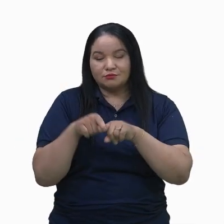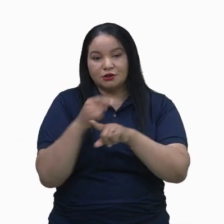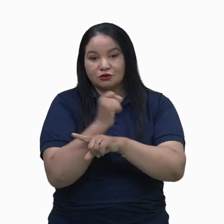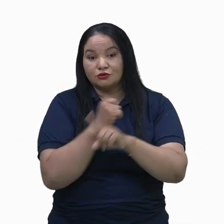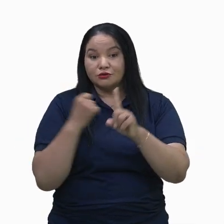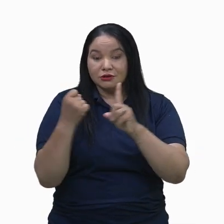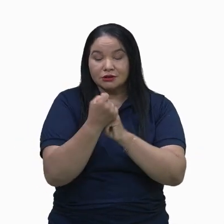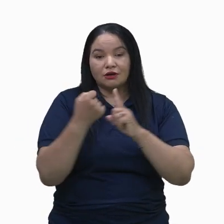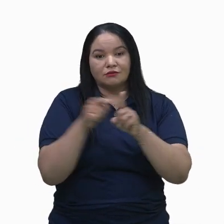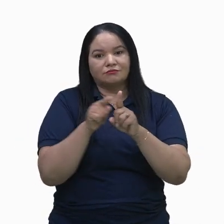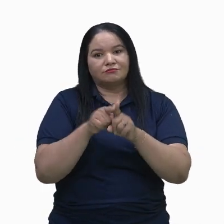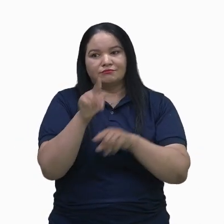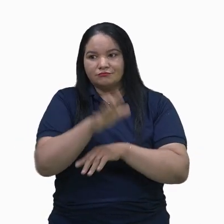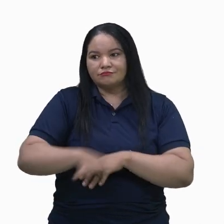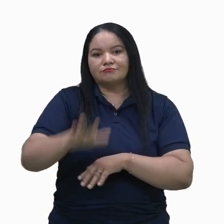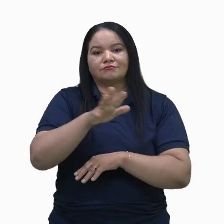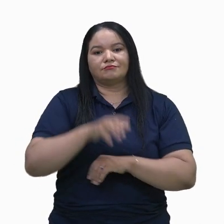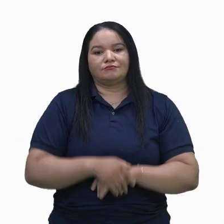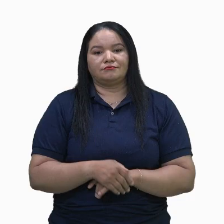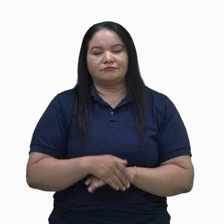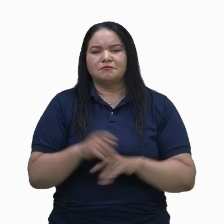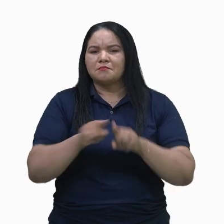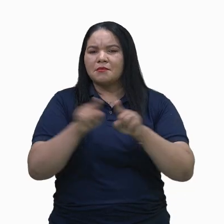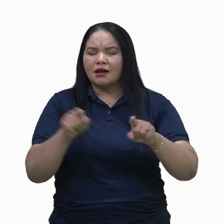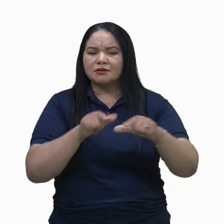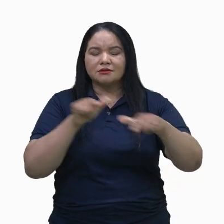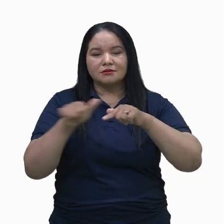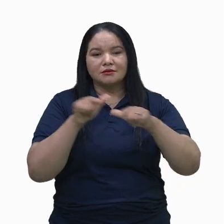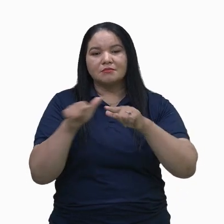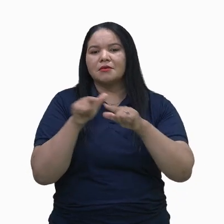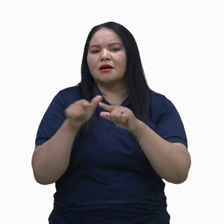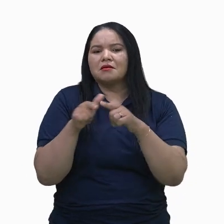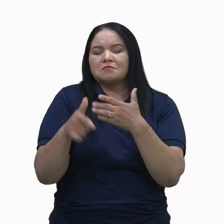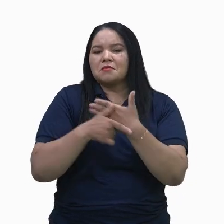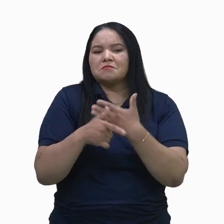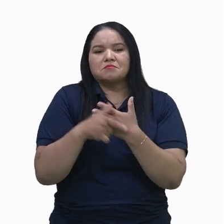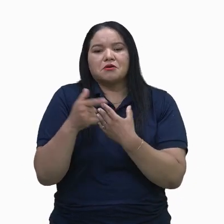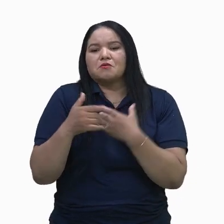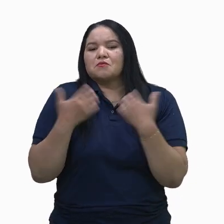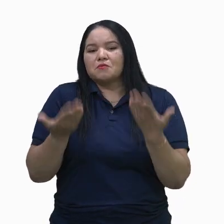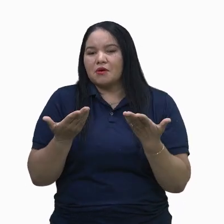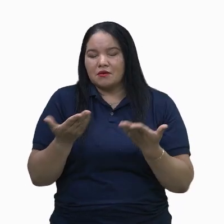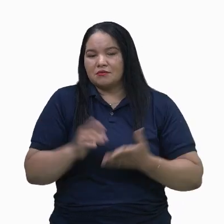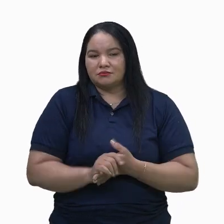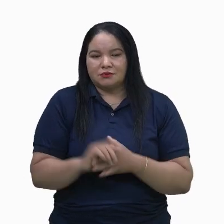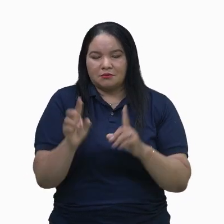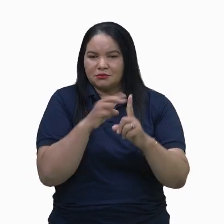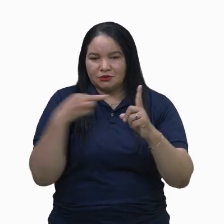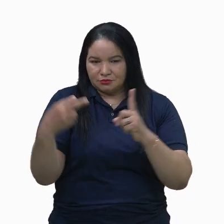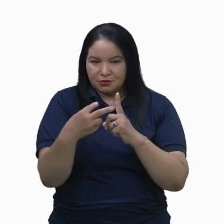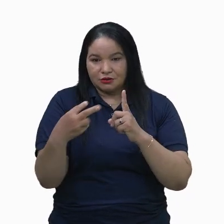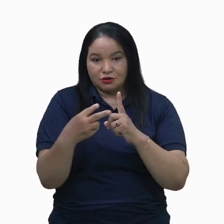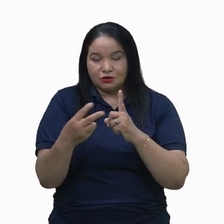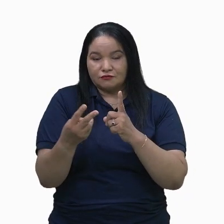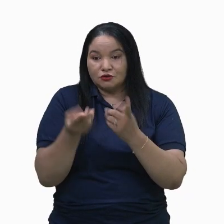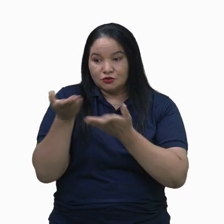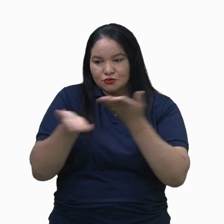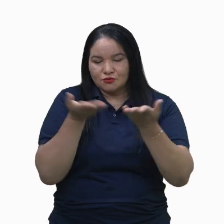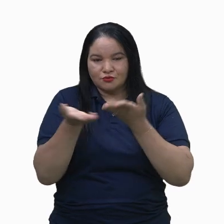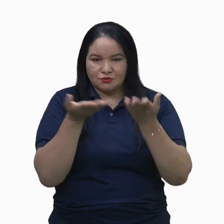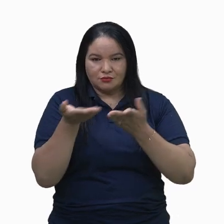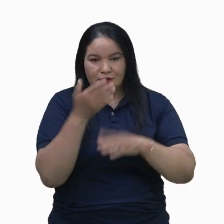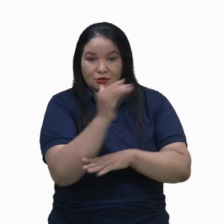uma sociedade. Então, qual é o trabalho, qual é o papel do Estado dentro dessa perspectiva, né, de cuidar da